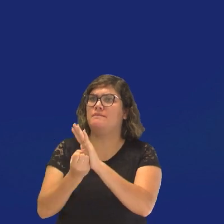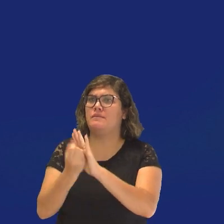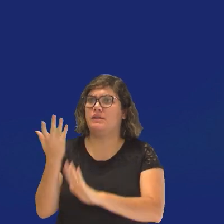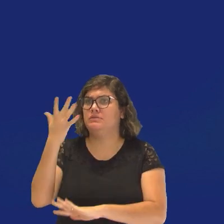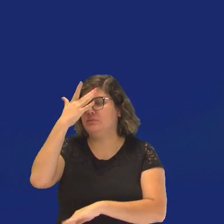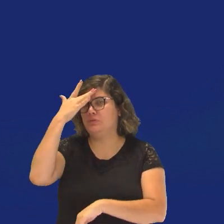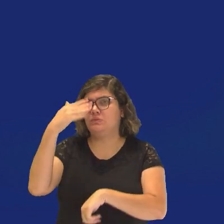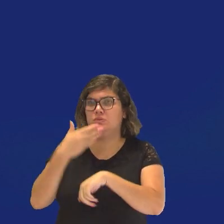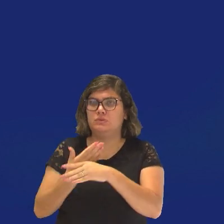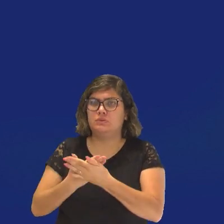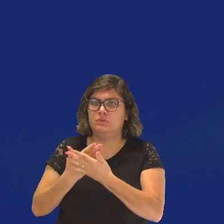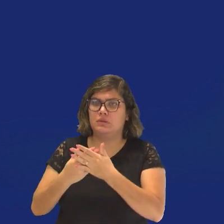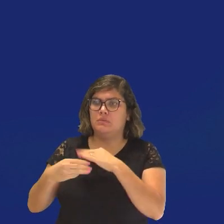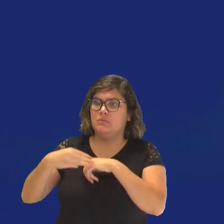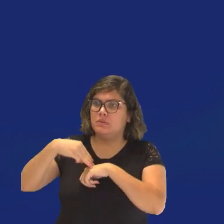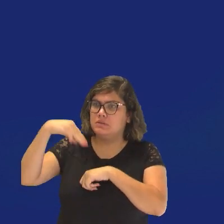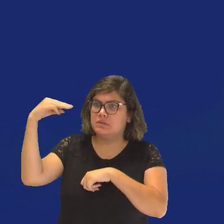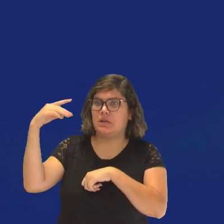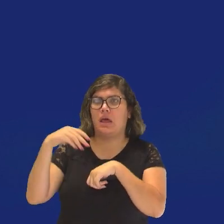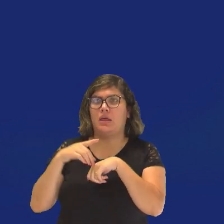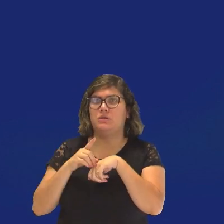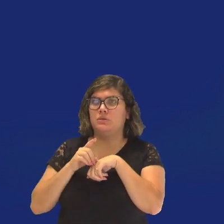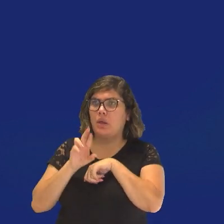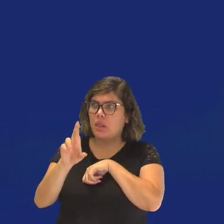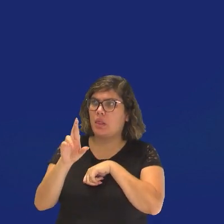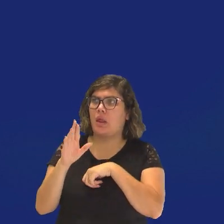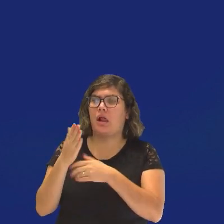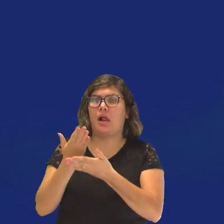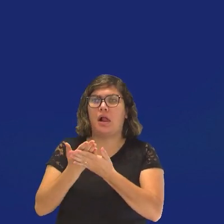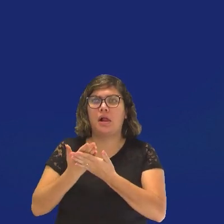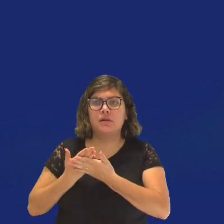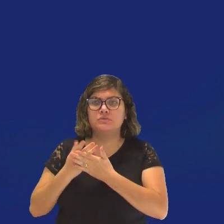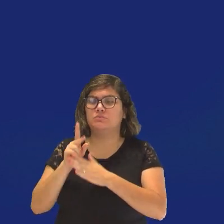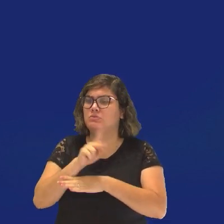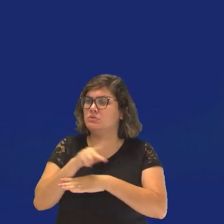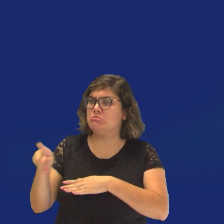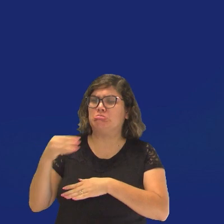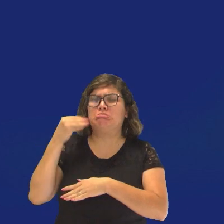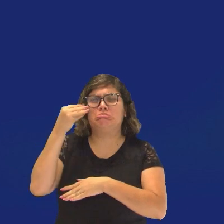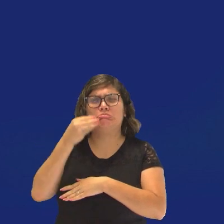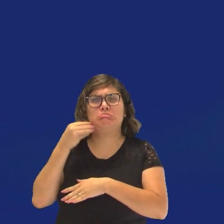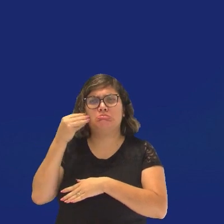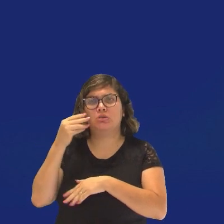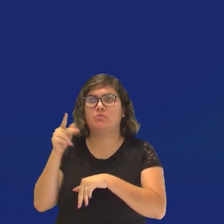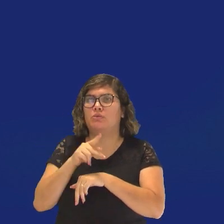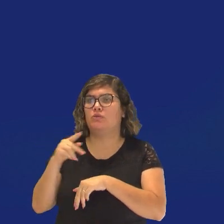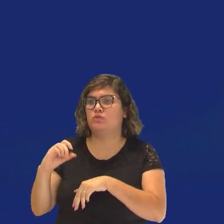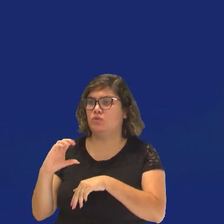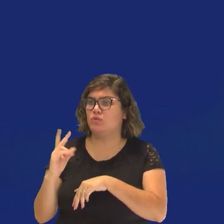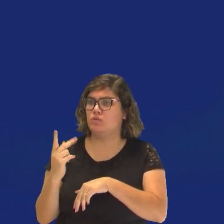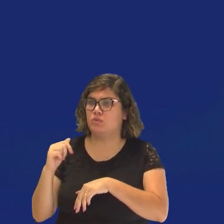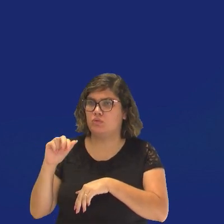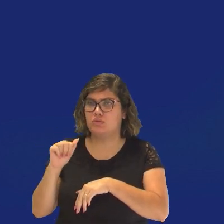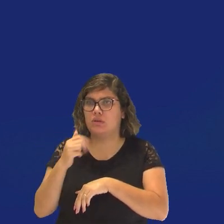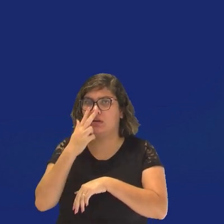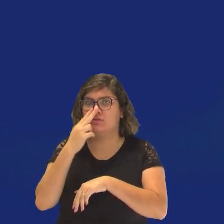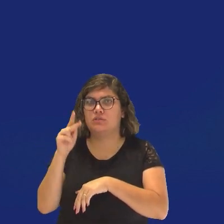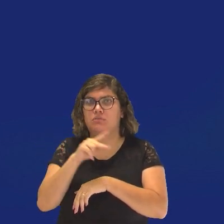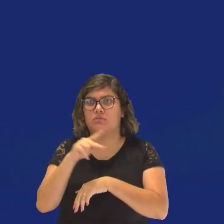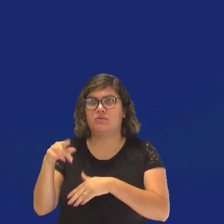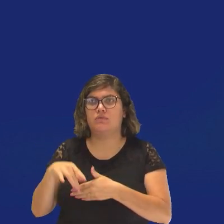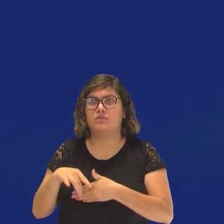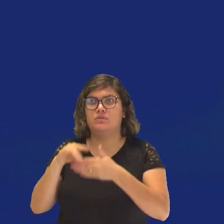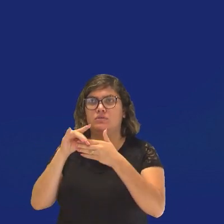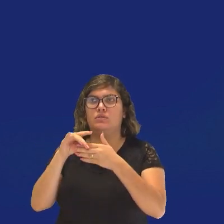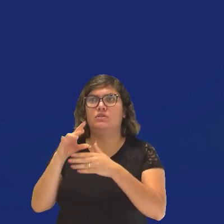de graduandos, de alunos de doutorado, professores muito experientes, né? O professor Cunha, salvo engano, acho que é professor titular do